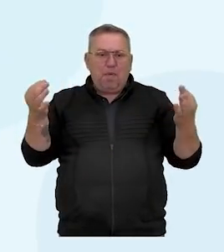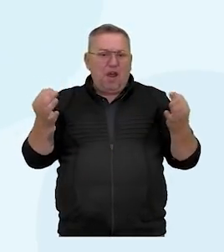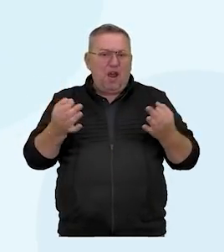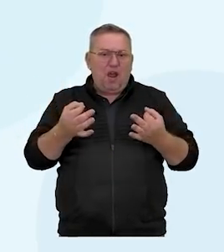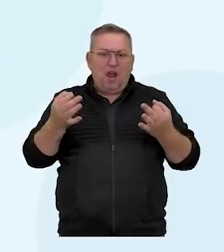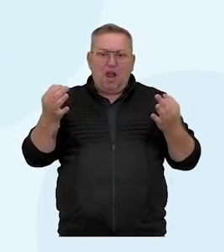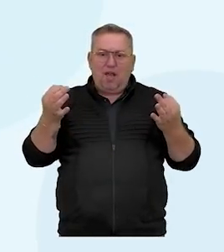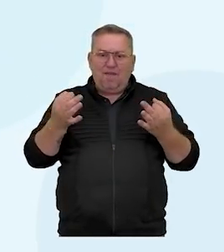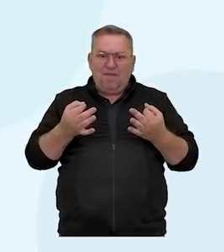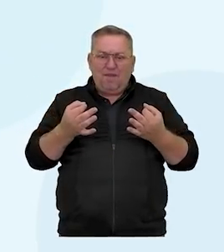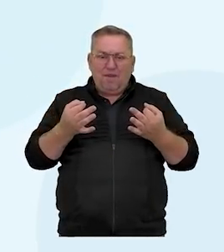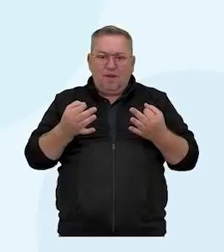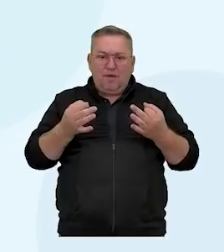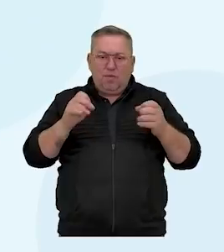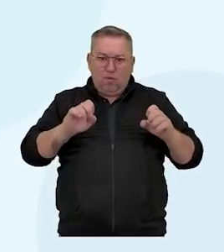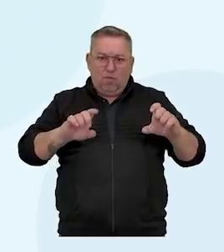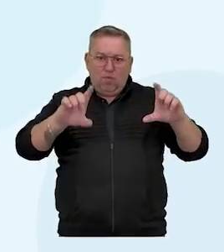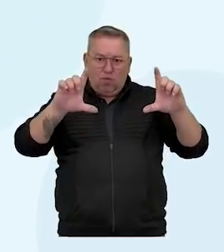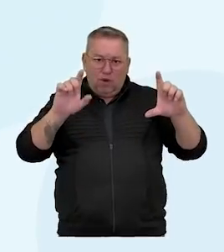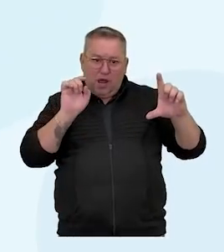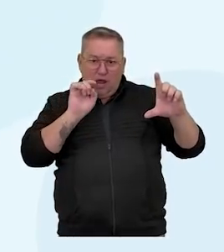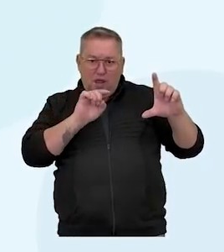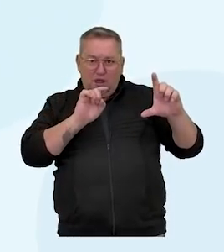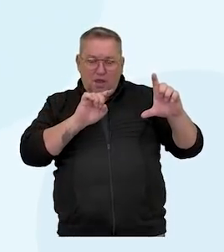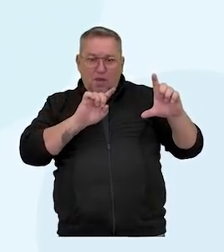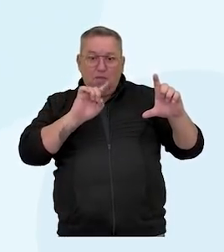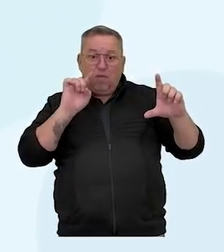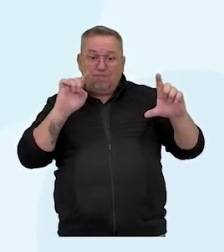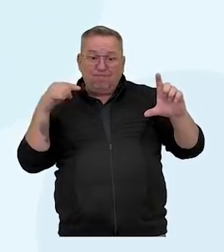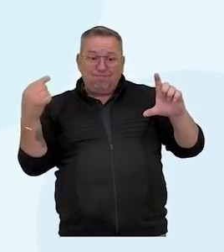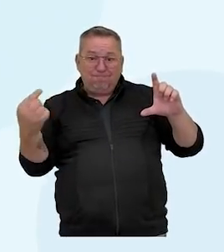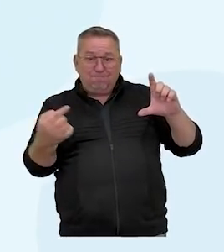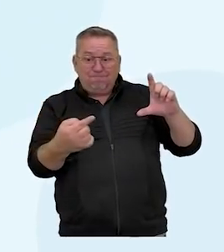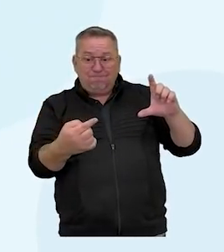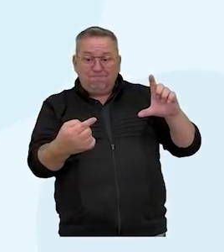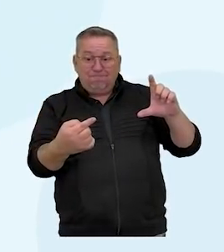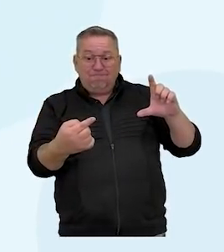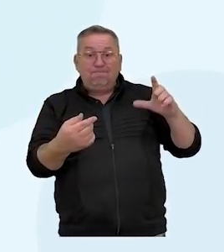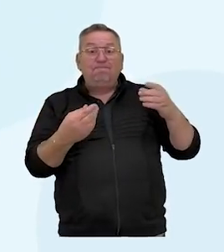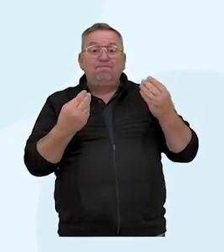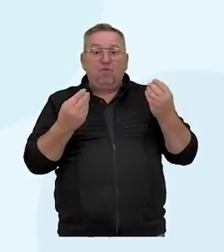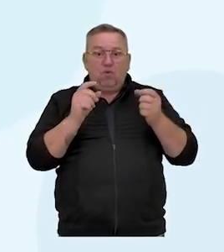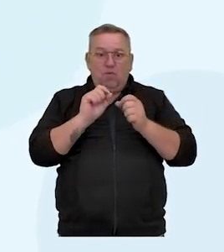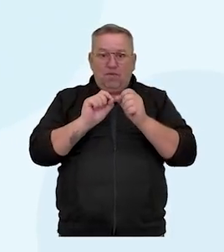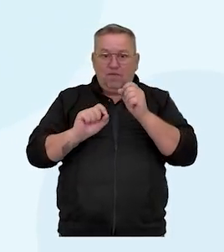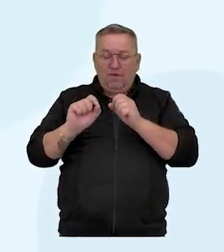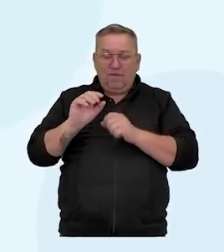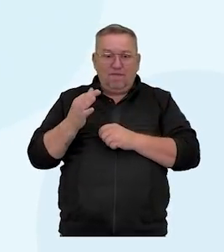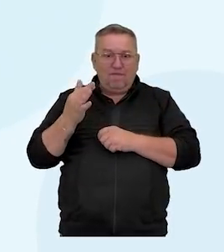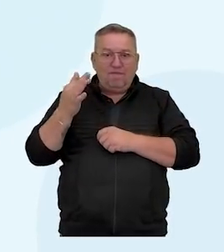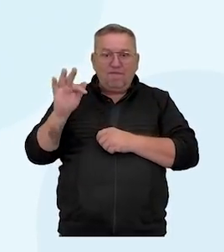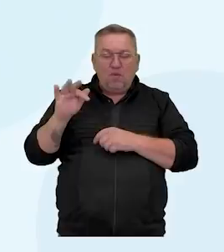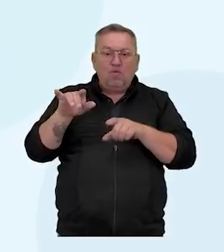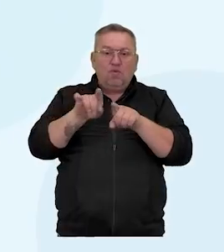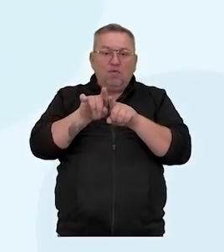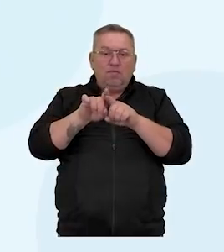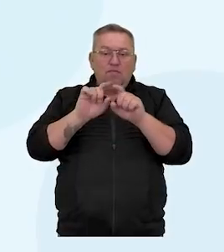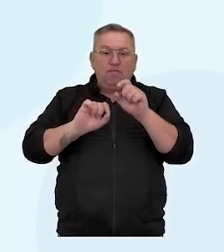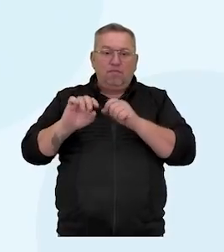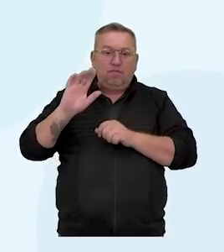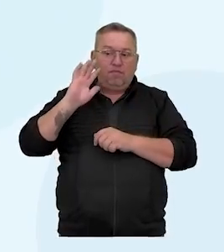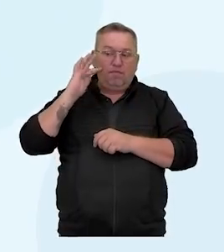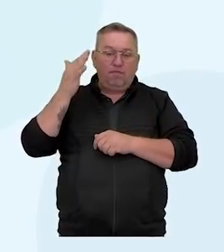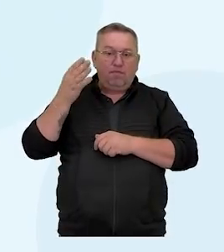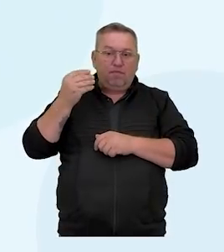perfeito, um mundo muitas vezes inalcançável, né? E óbvio que isso pode impactar diretamente, né,